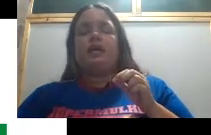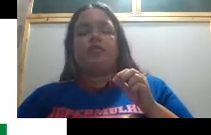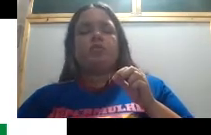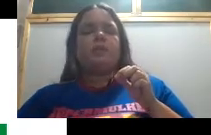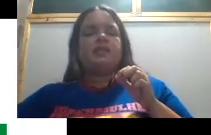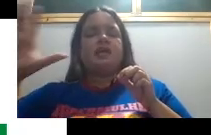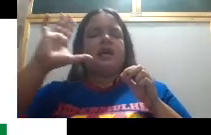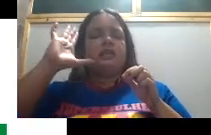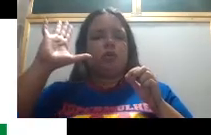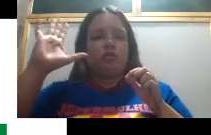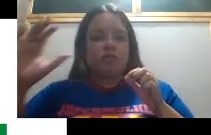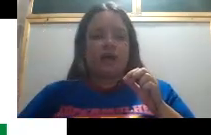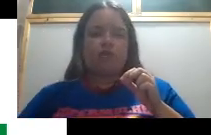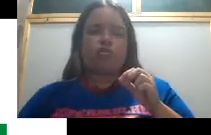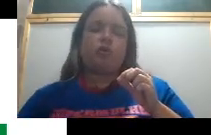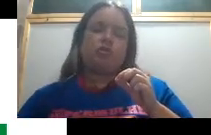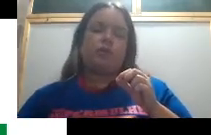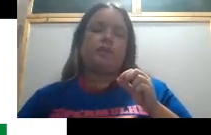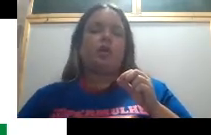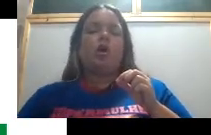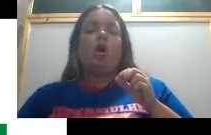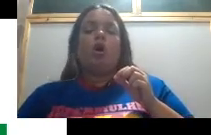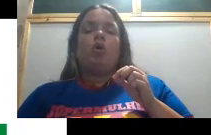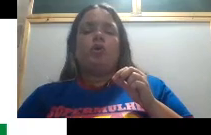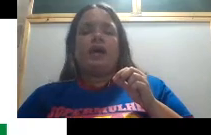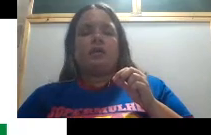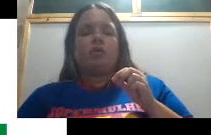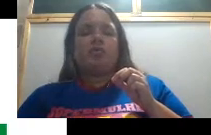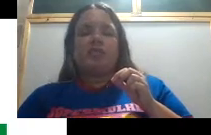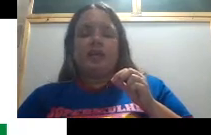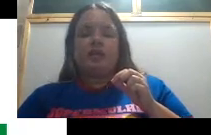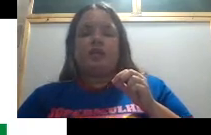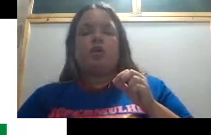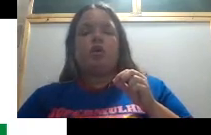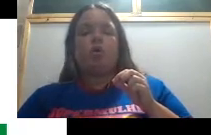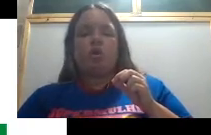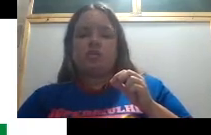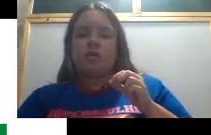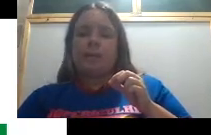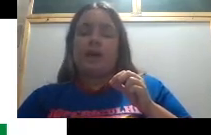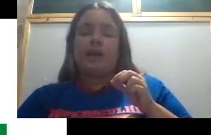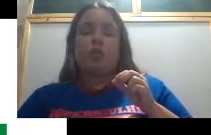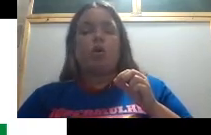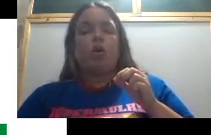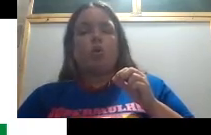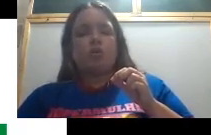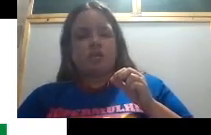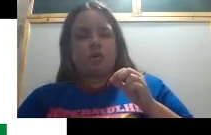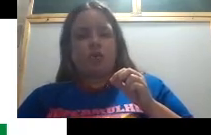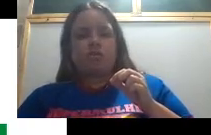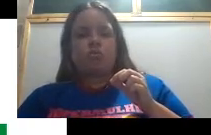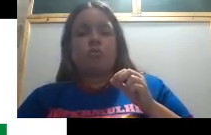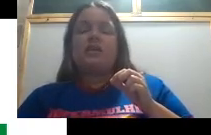Olha aí vamos observar de novo as coisas o retângulo Verde por losango Amarelo